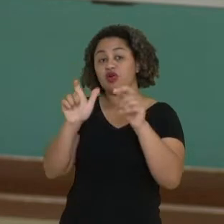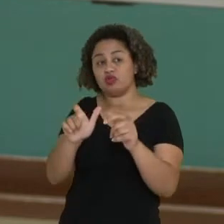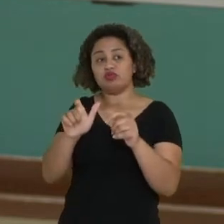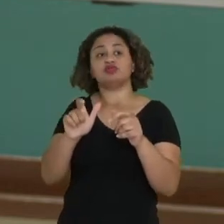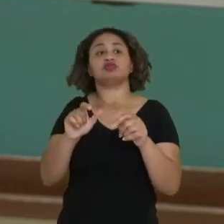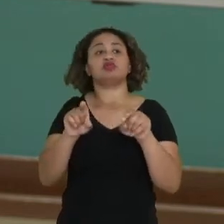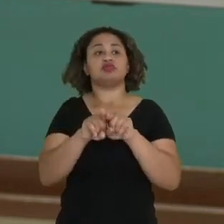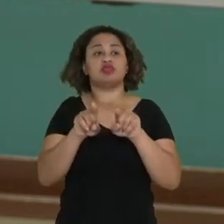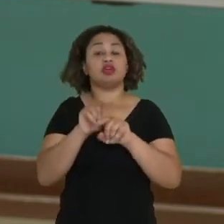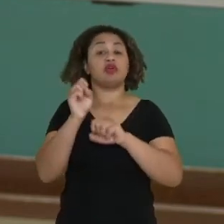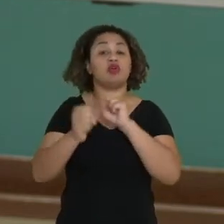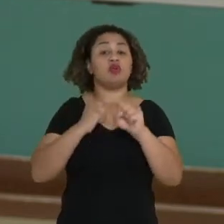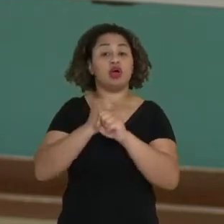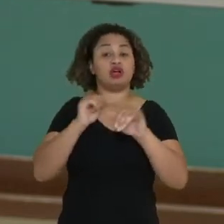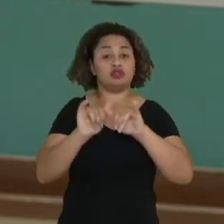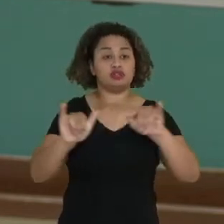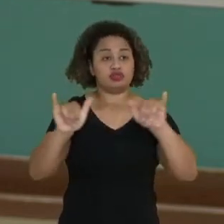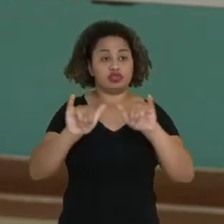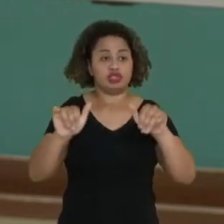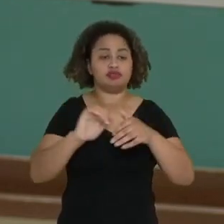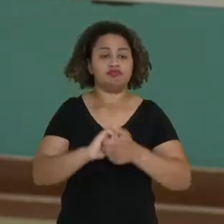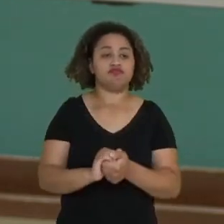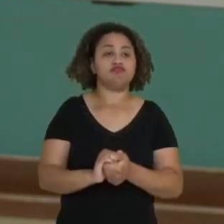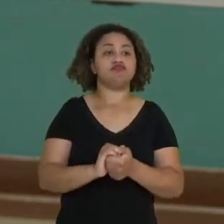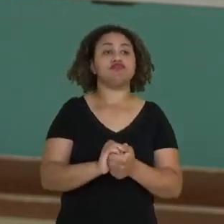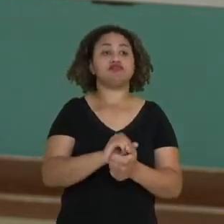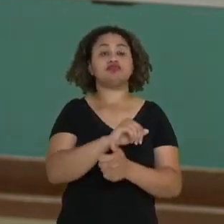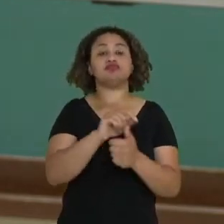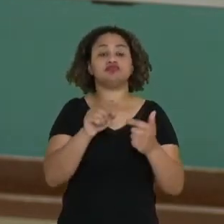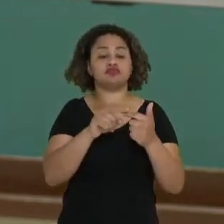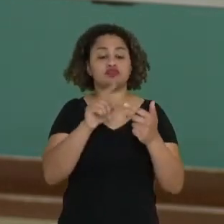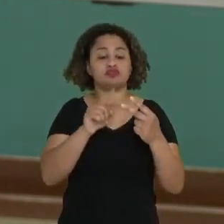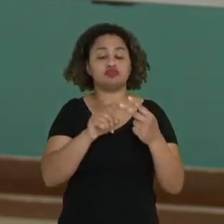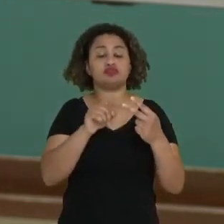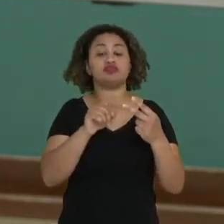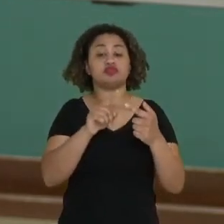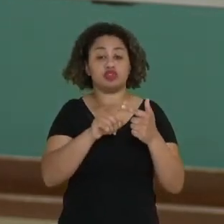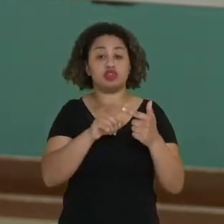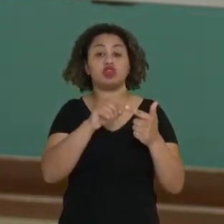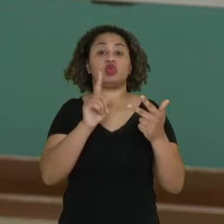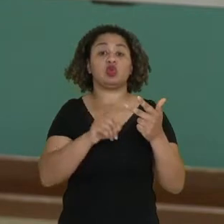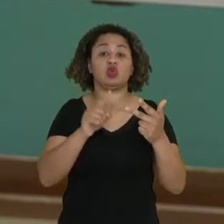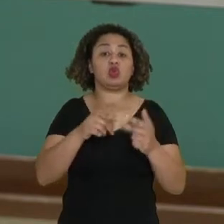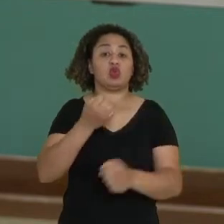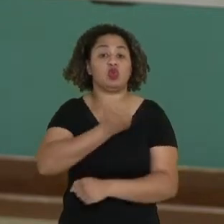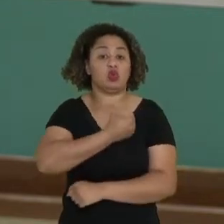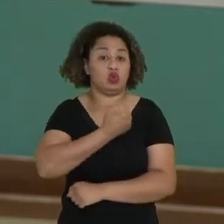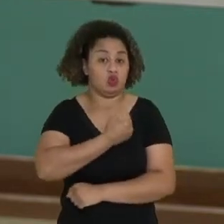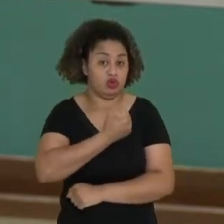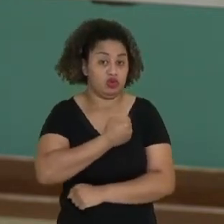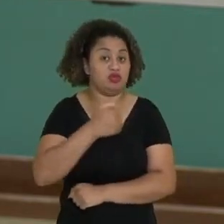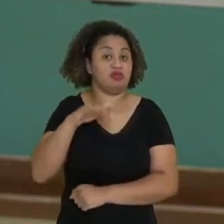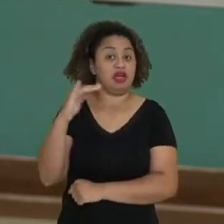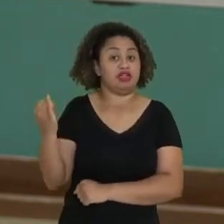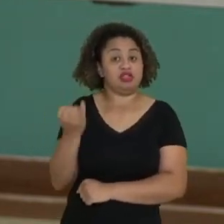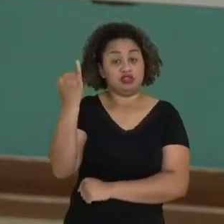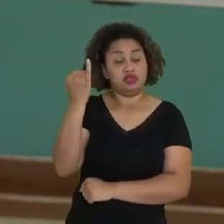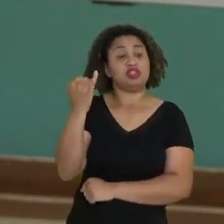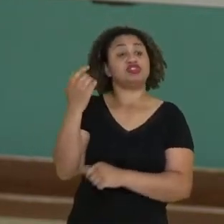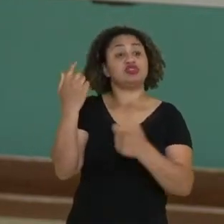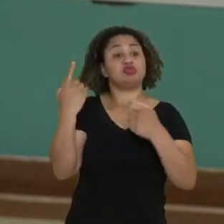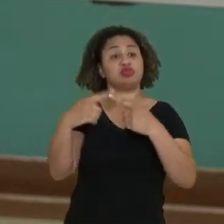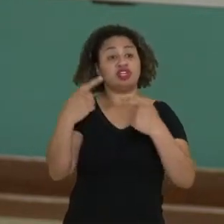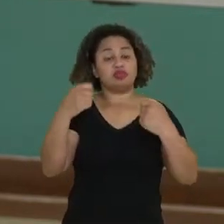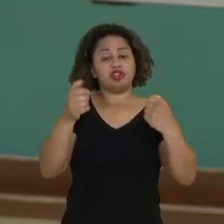juntamente com o ano da publicação. Tenho também, números, o mais importante, pois é deles que precisamos